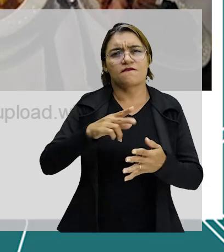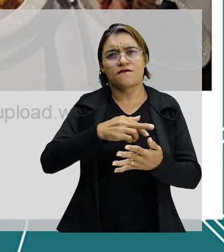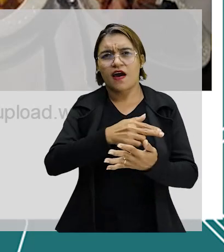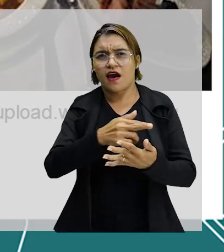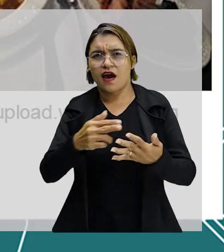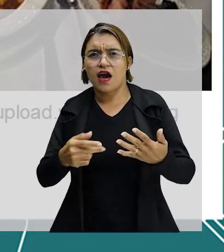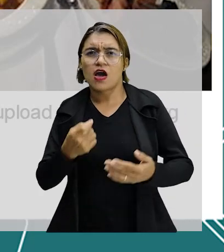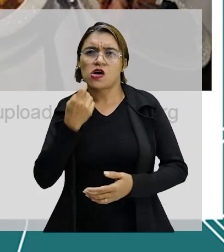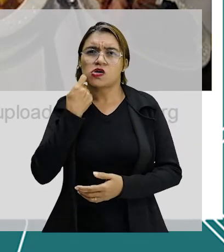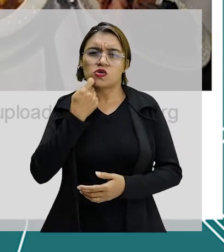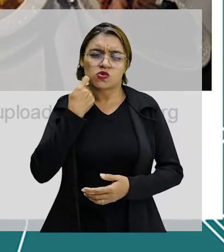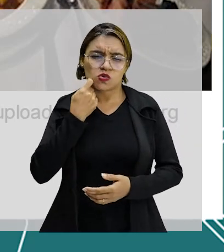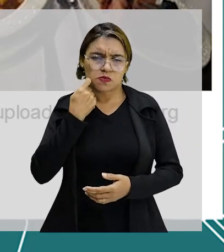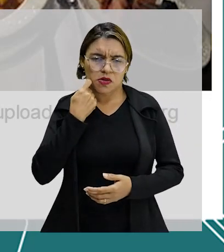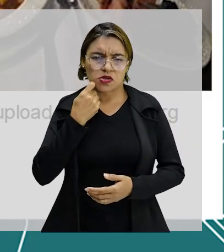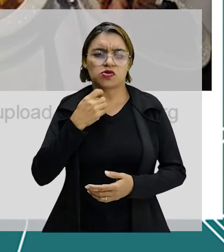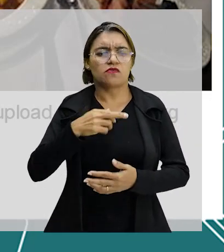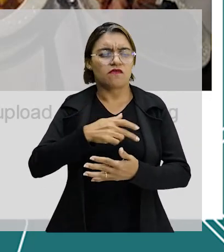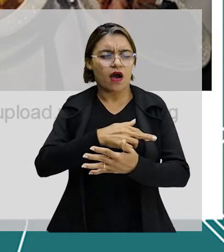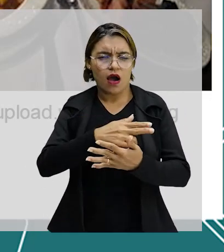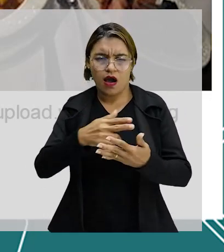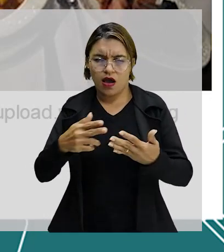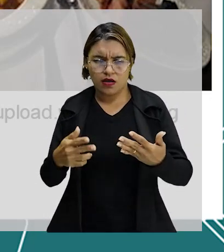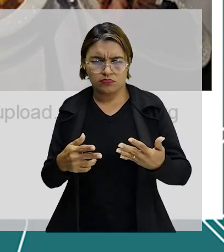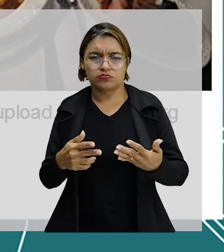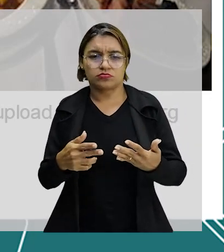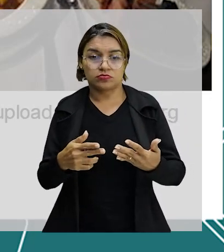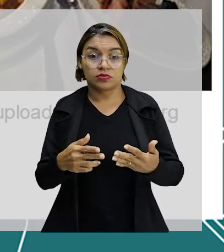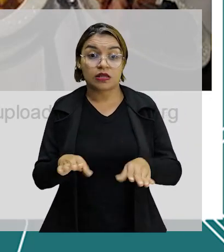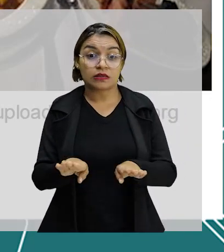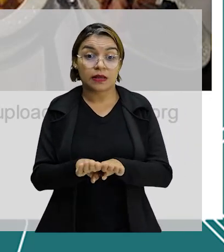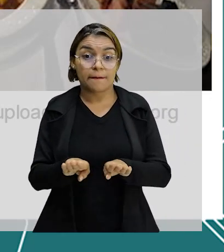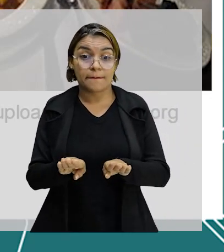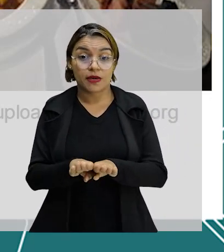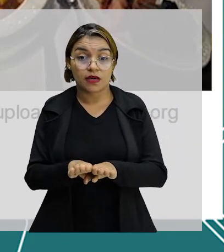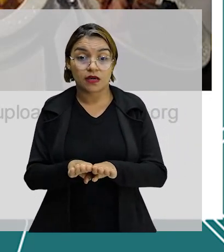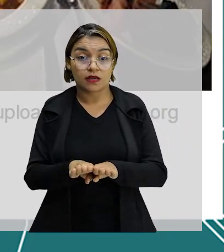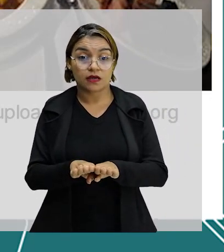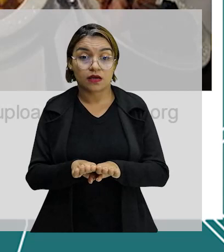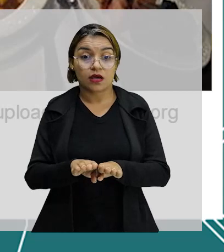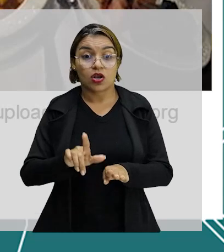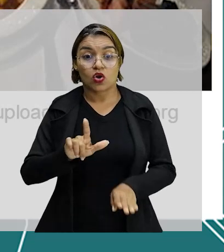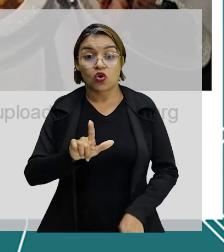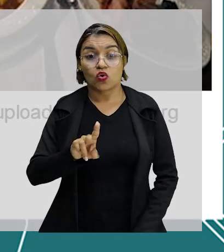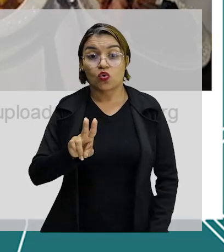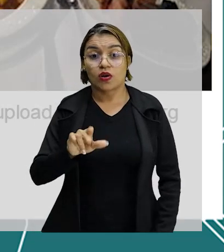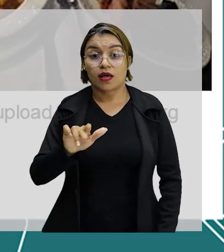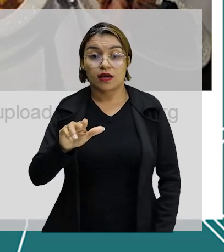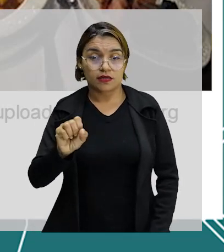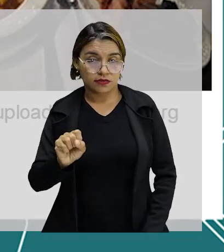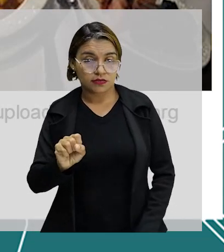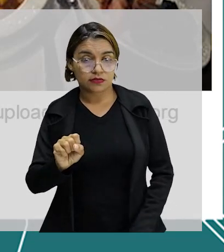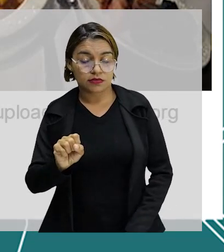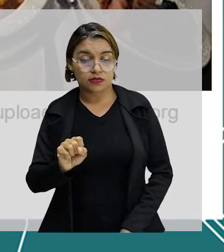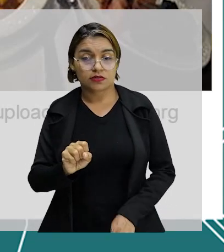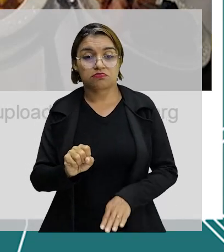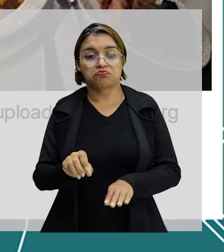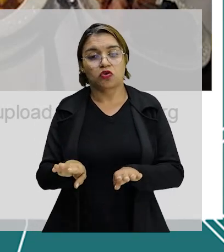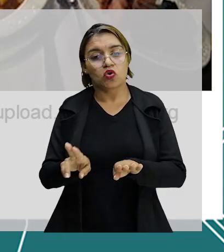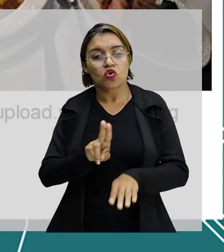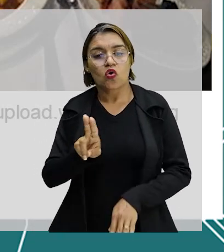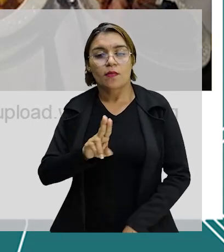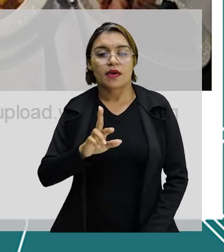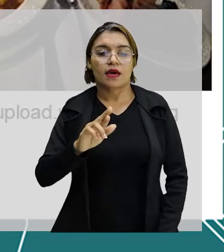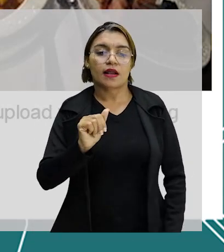lulas, ali chamadas rabas, tá? São chamadas lá na Cantábria, as lulas são chamadas de rabas. Se preparam